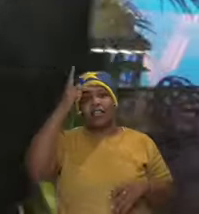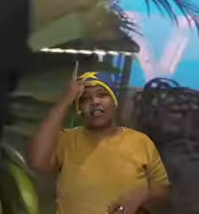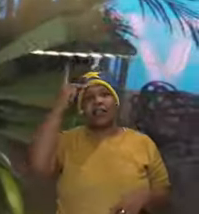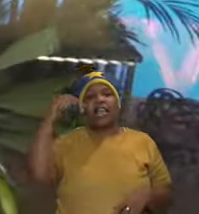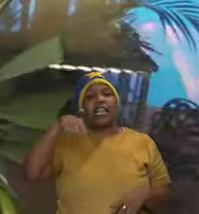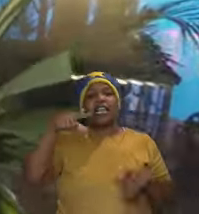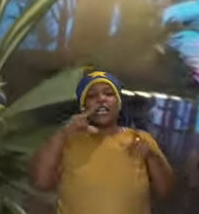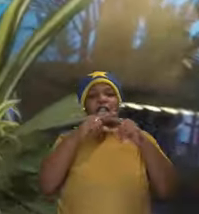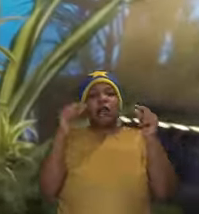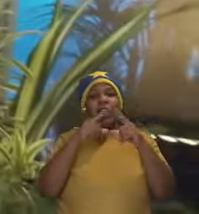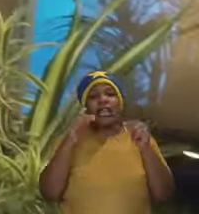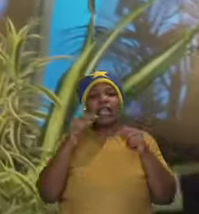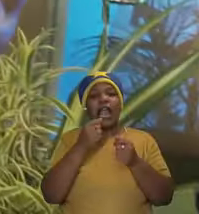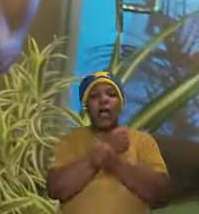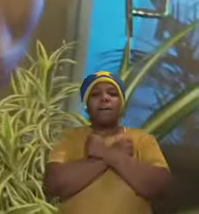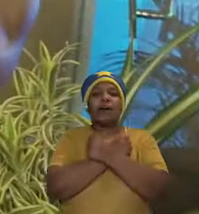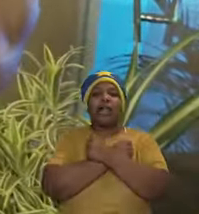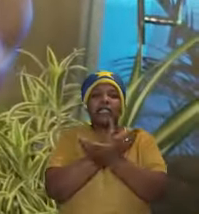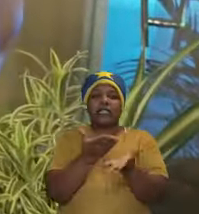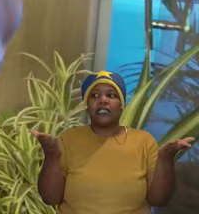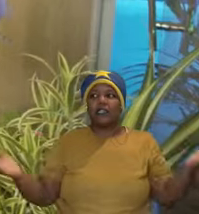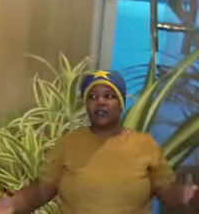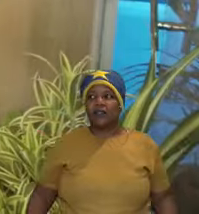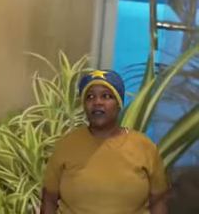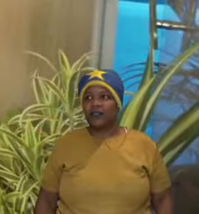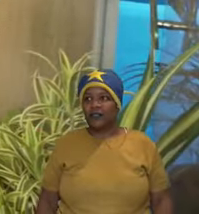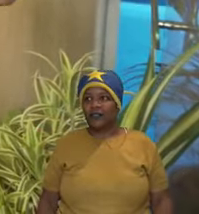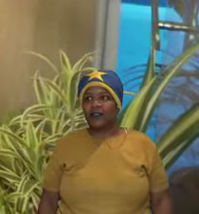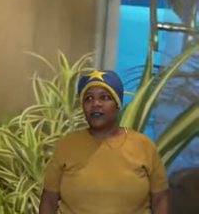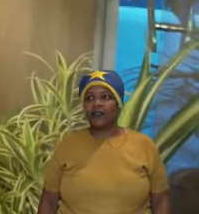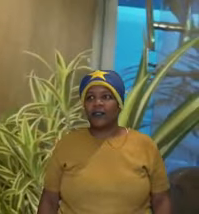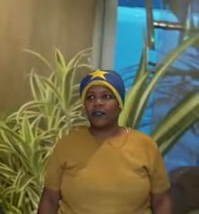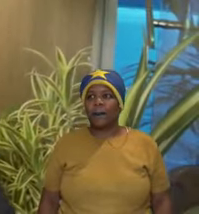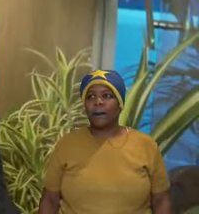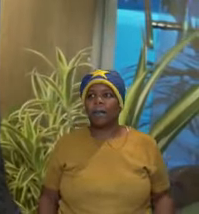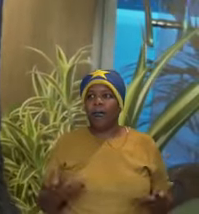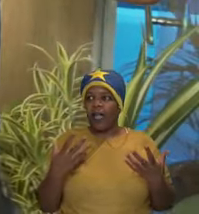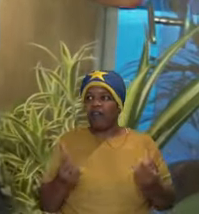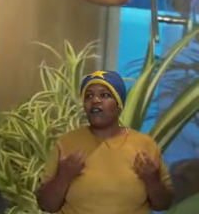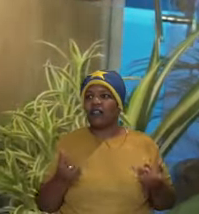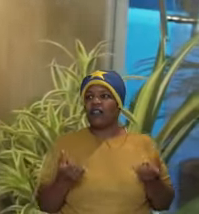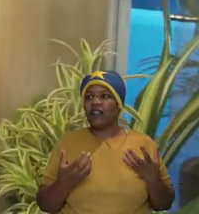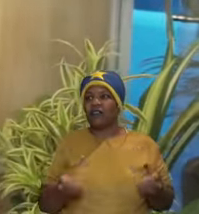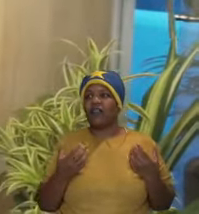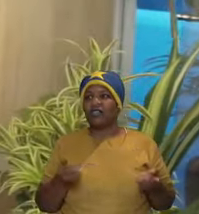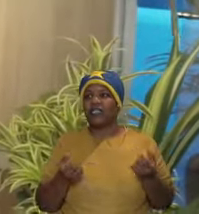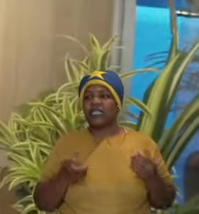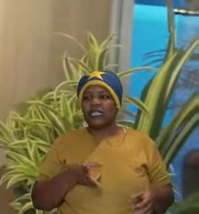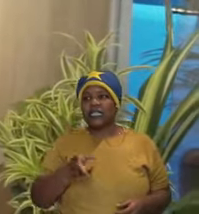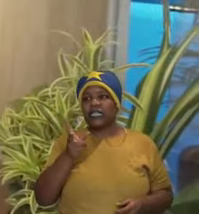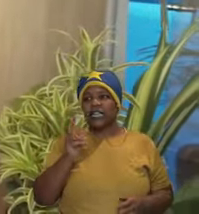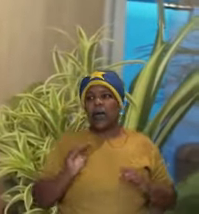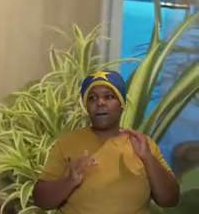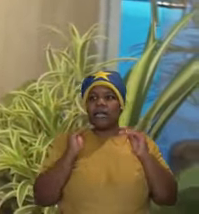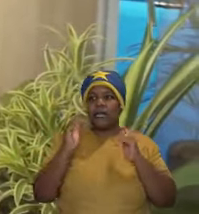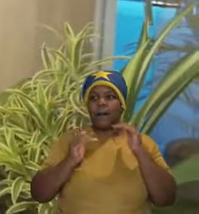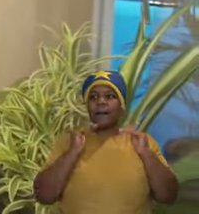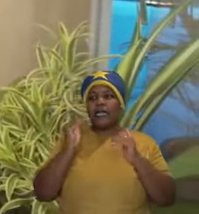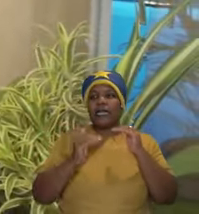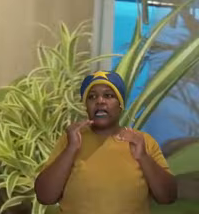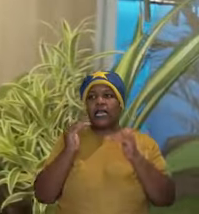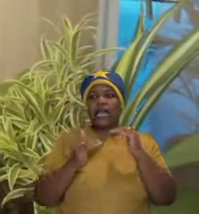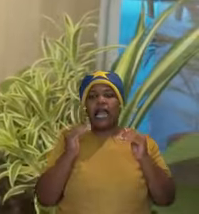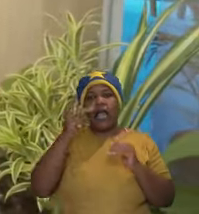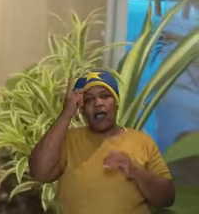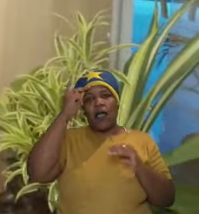Brasília também aí, mano. Abração. Ô. E é isso aí, vamos pra cima, pra cima. Rapaziada